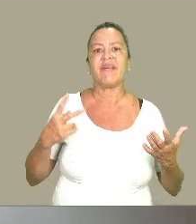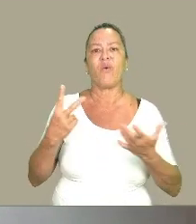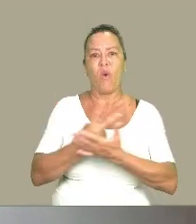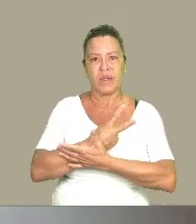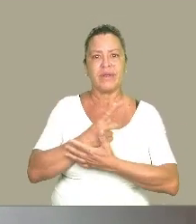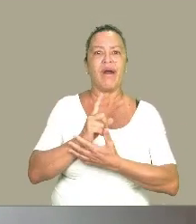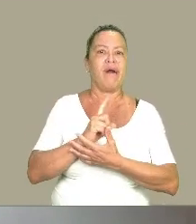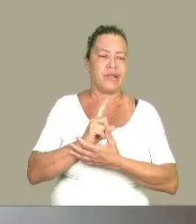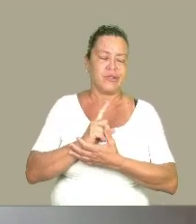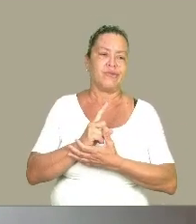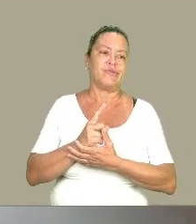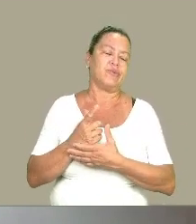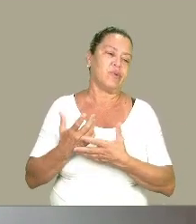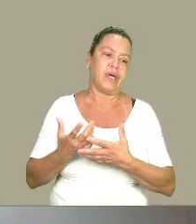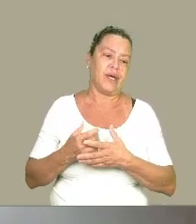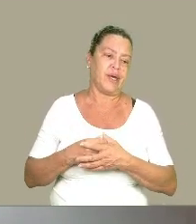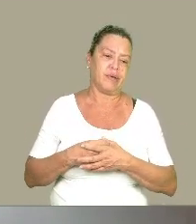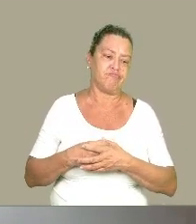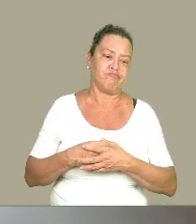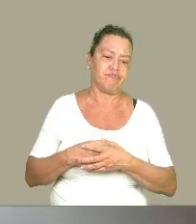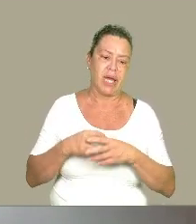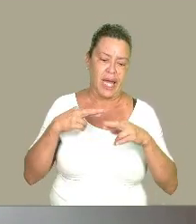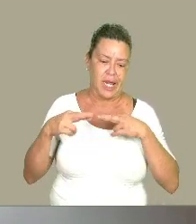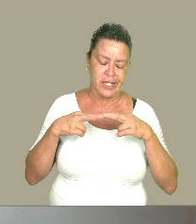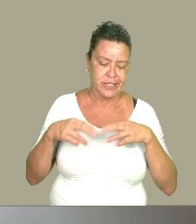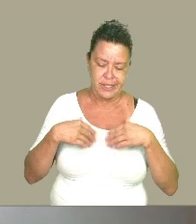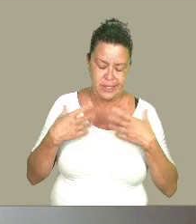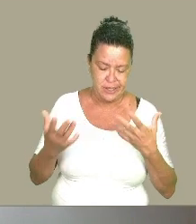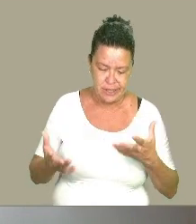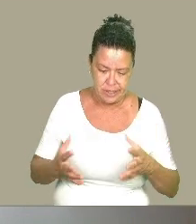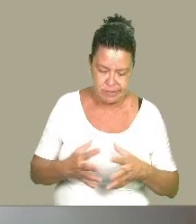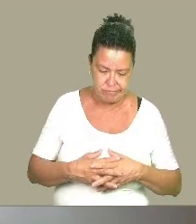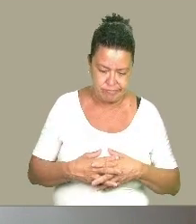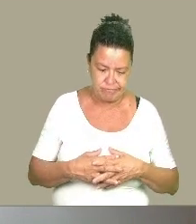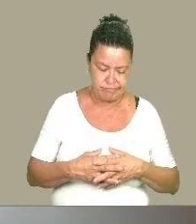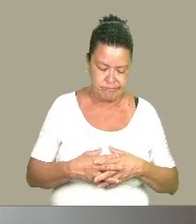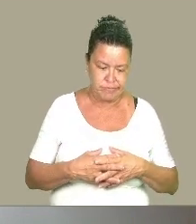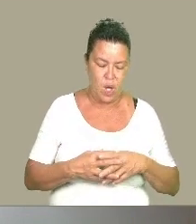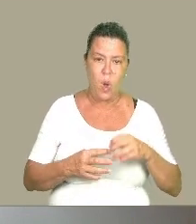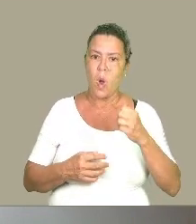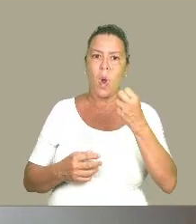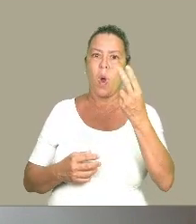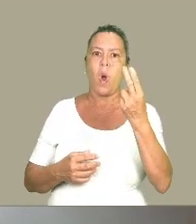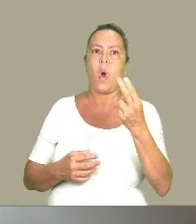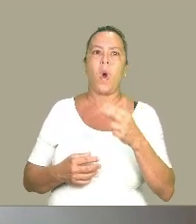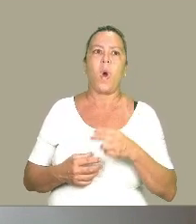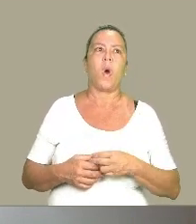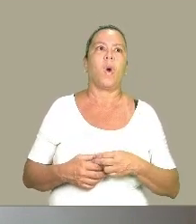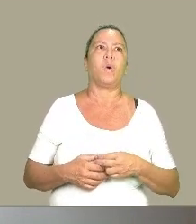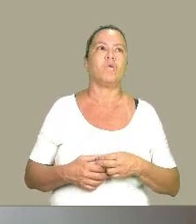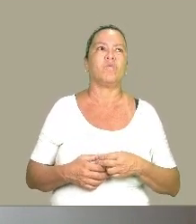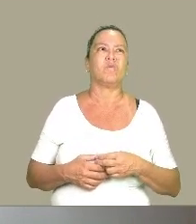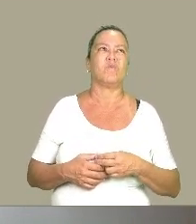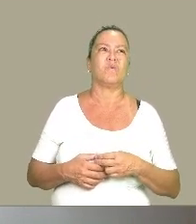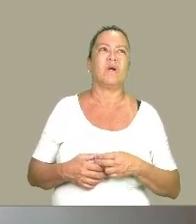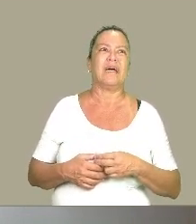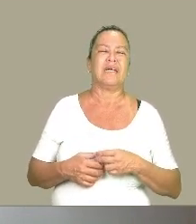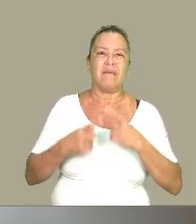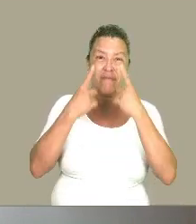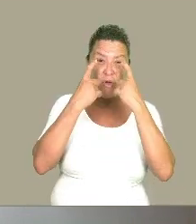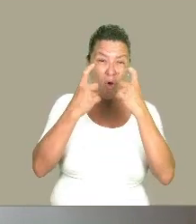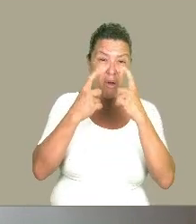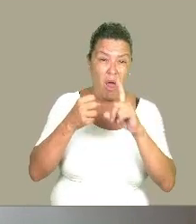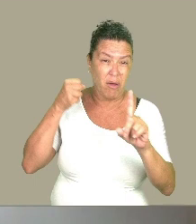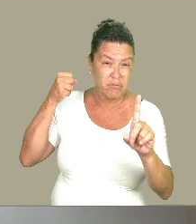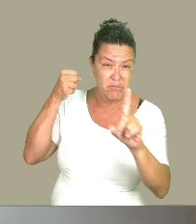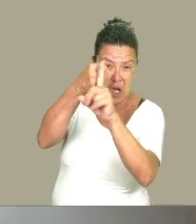mais encaixando naquela relação, né? Seja fruto do distrato, da violência às